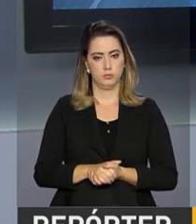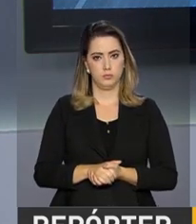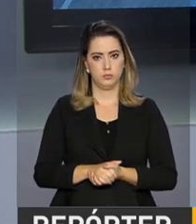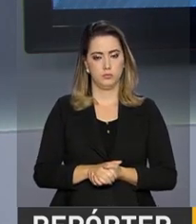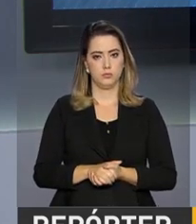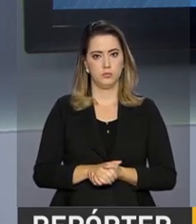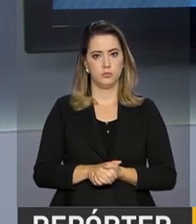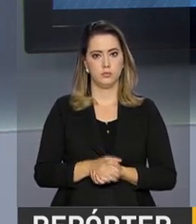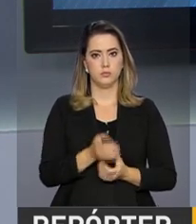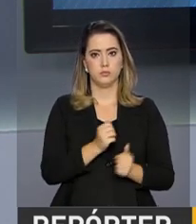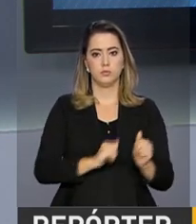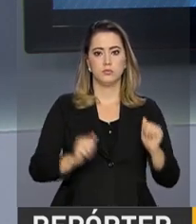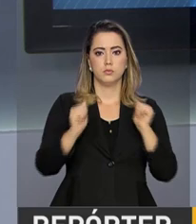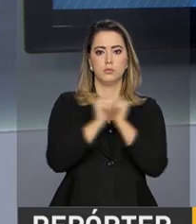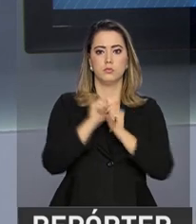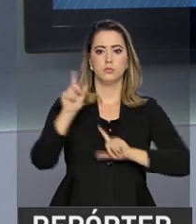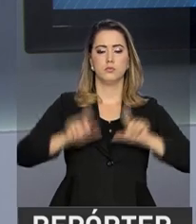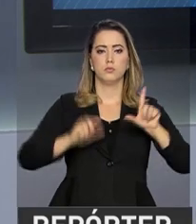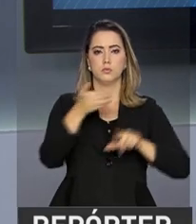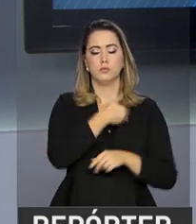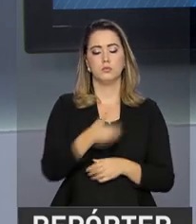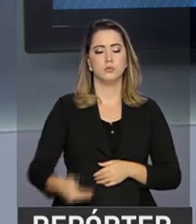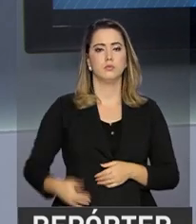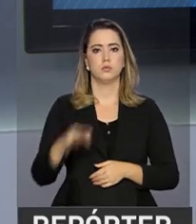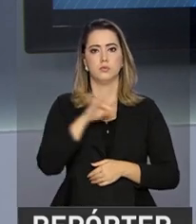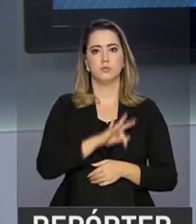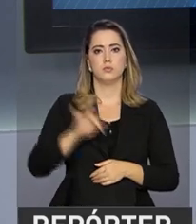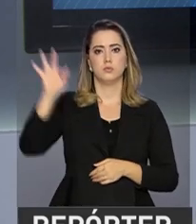da NBR na internet. Continue com a gente na